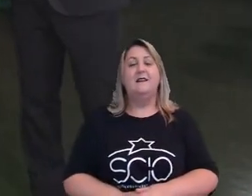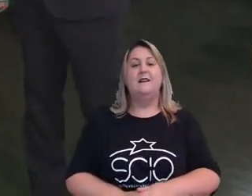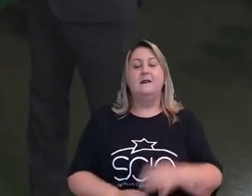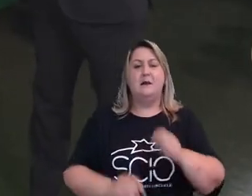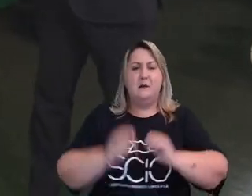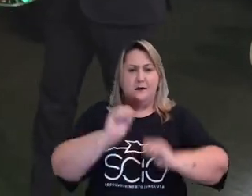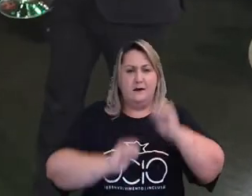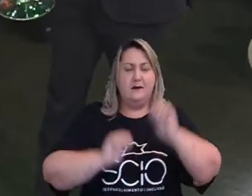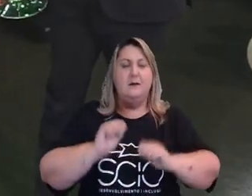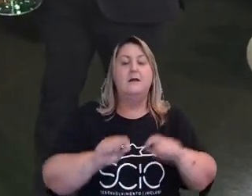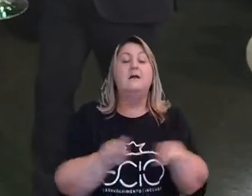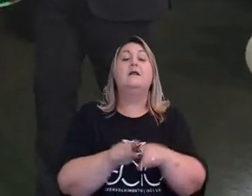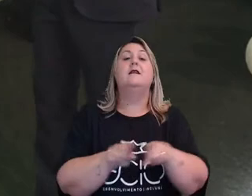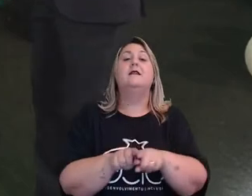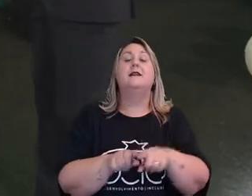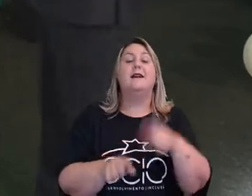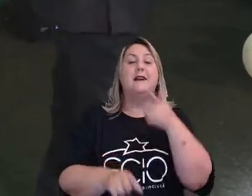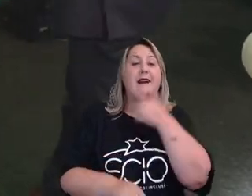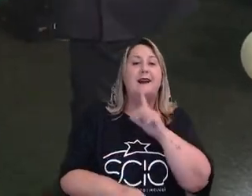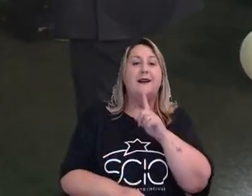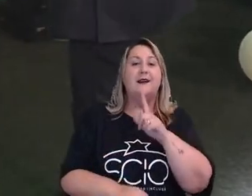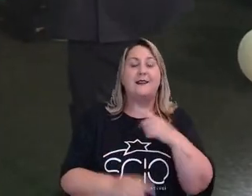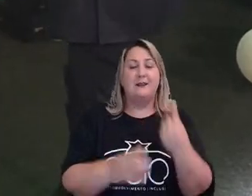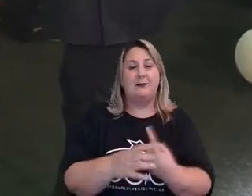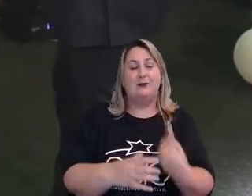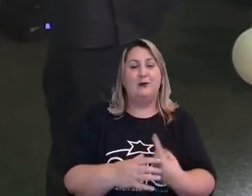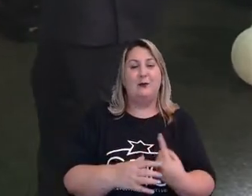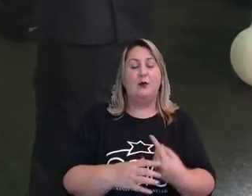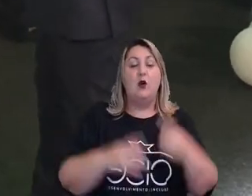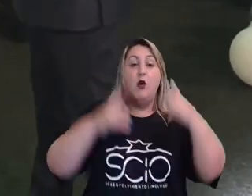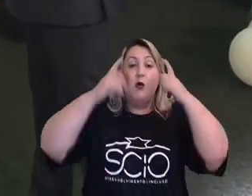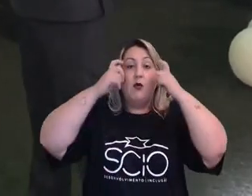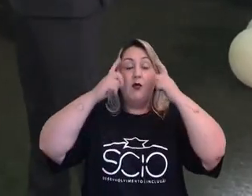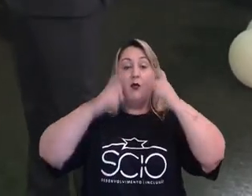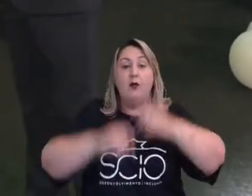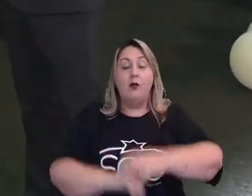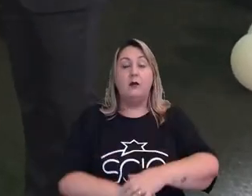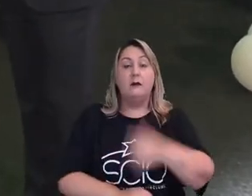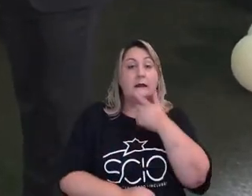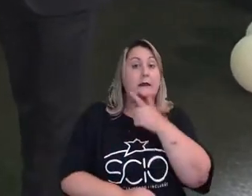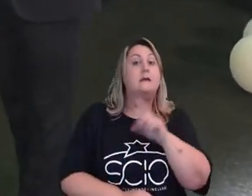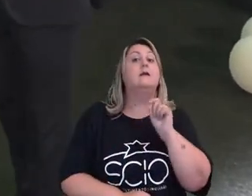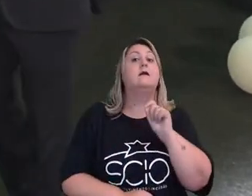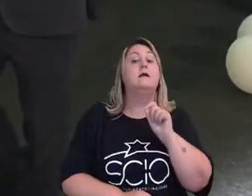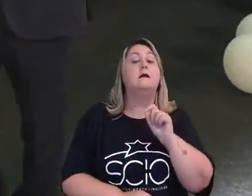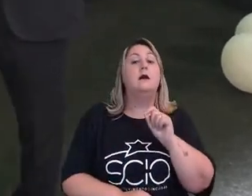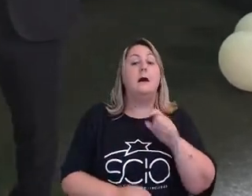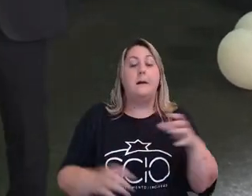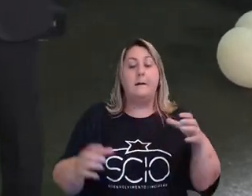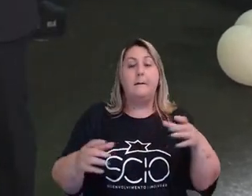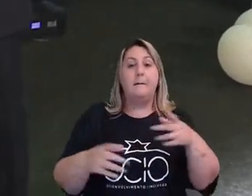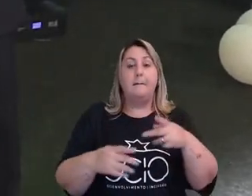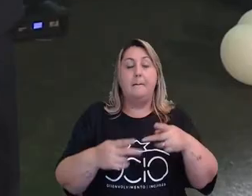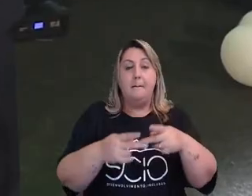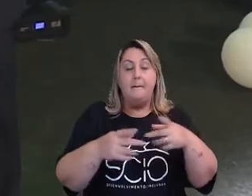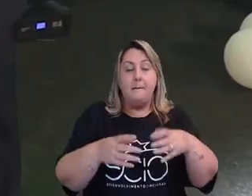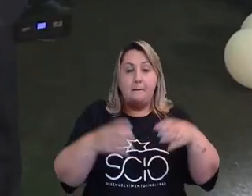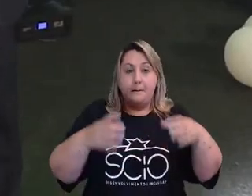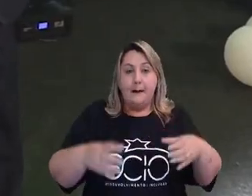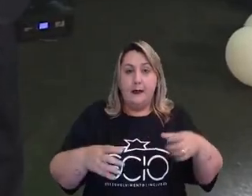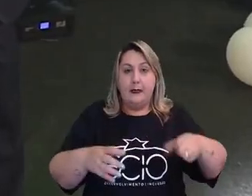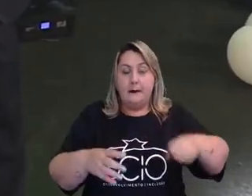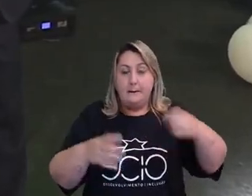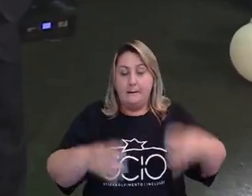industrial. Leva um liquidificador. E agora, uma foto que vai ganhar um jogo de panelas. Papelzinho